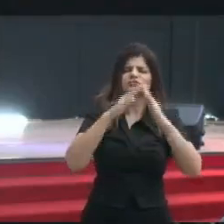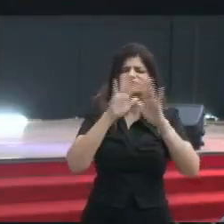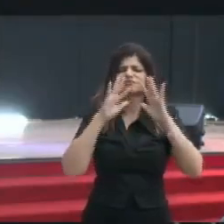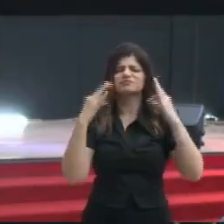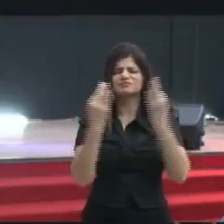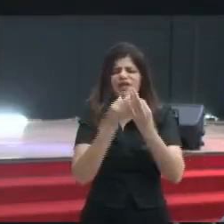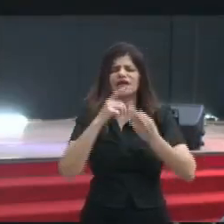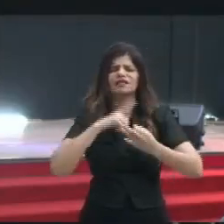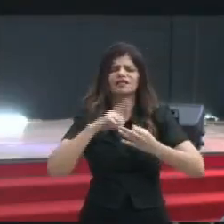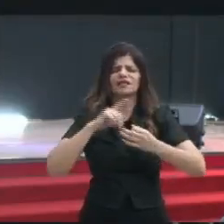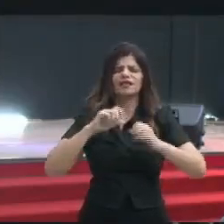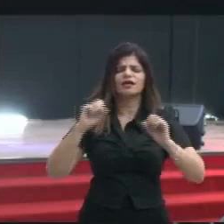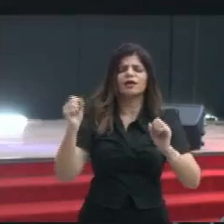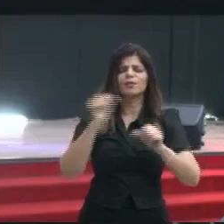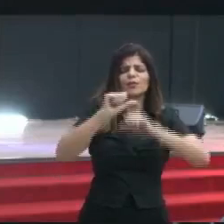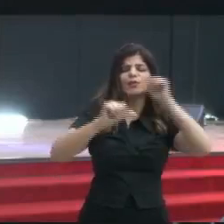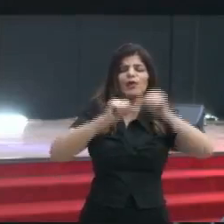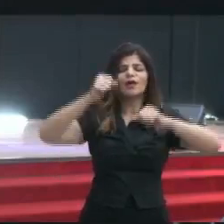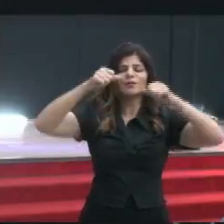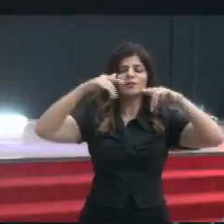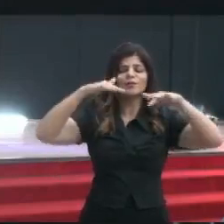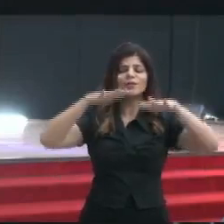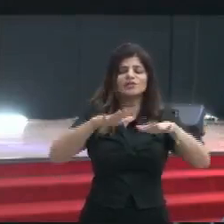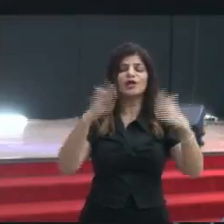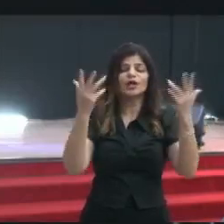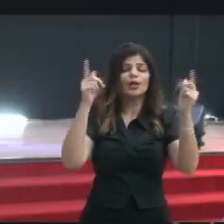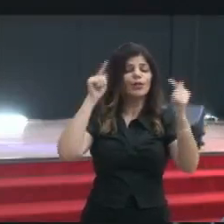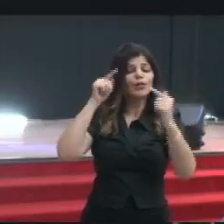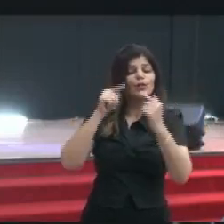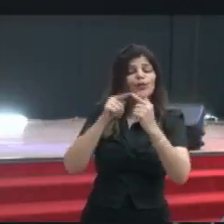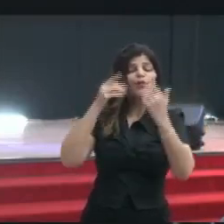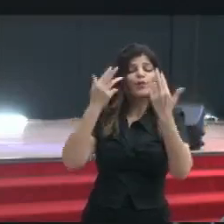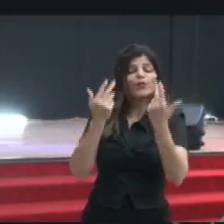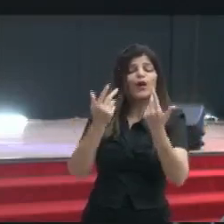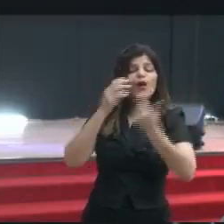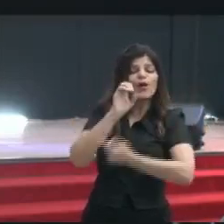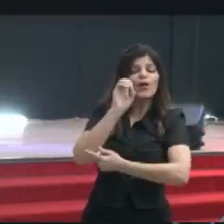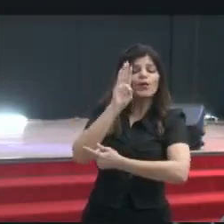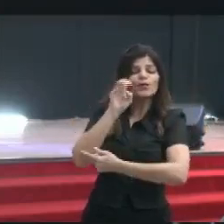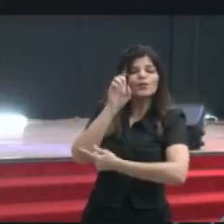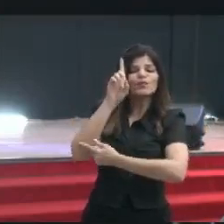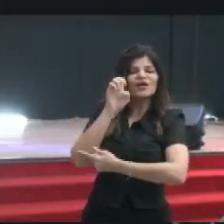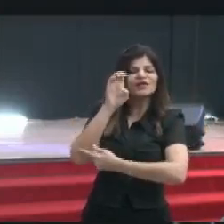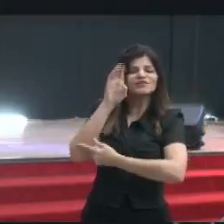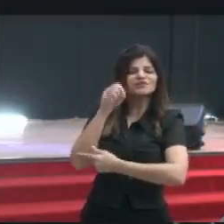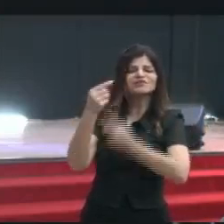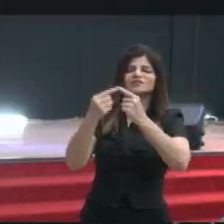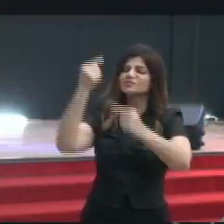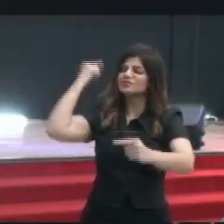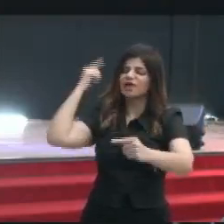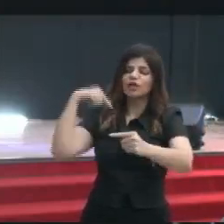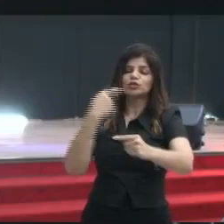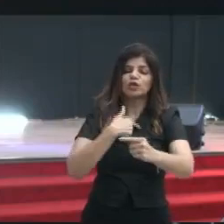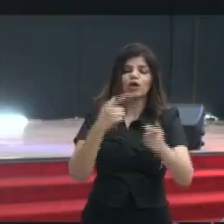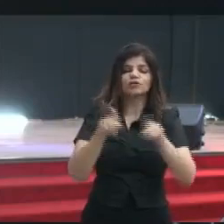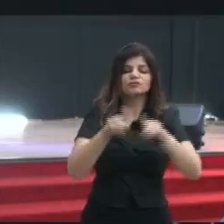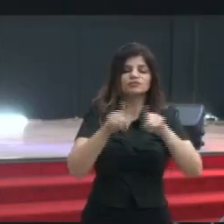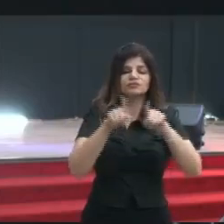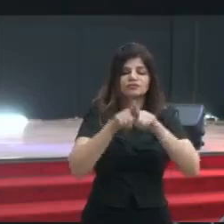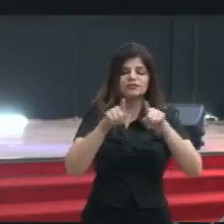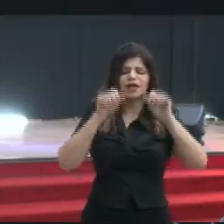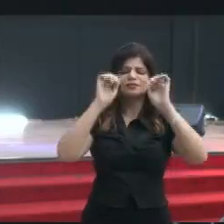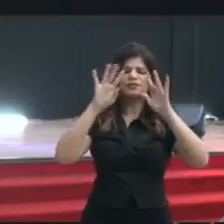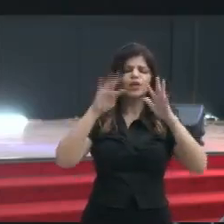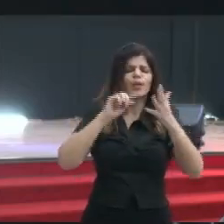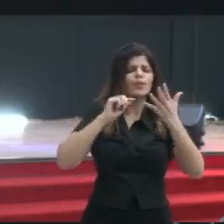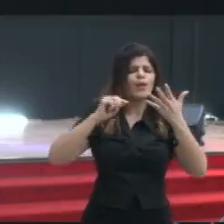família seja abençoada, como foi abençoada a família de Obed-Edom. Que tudo que fizermos seja abençoado, que